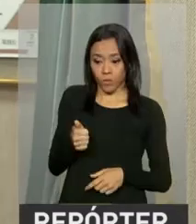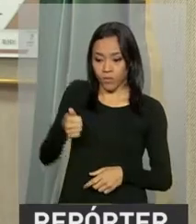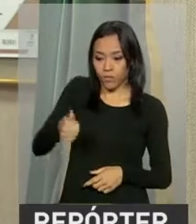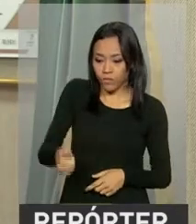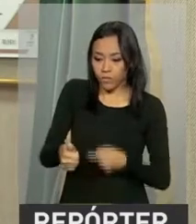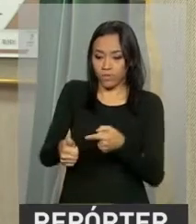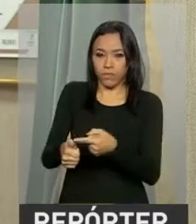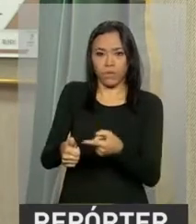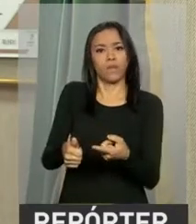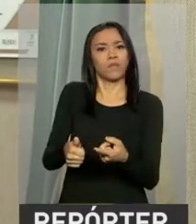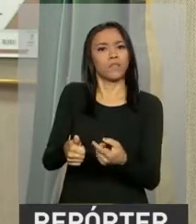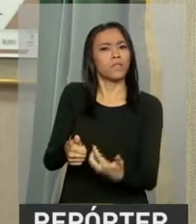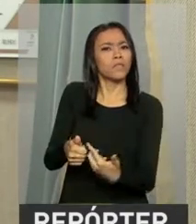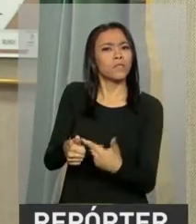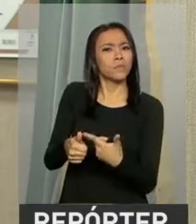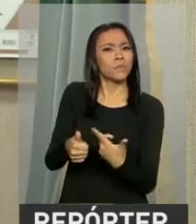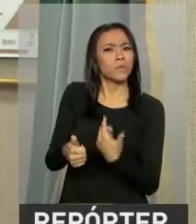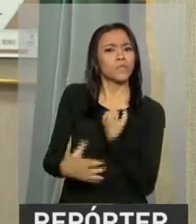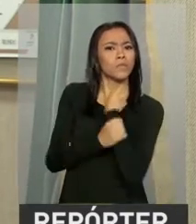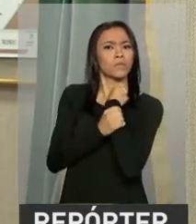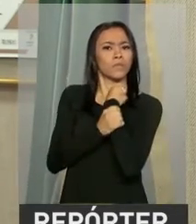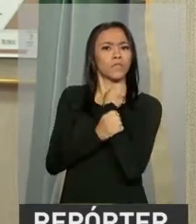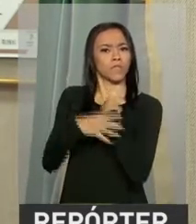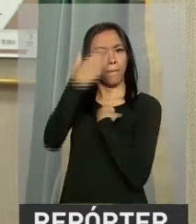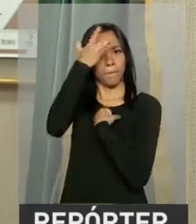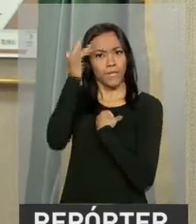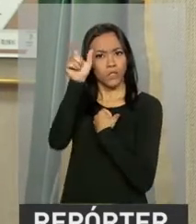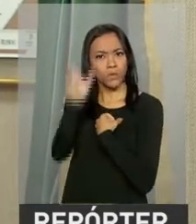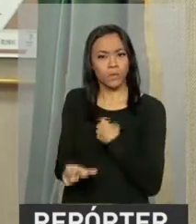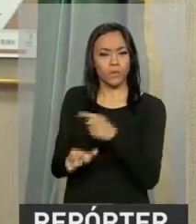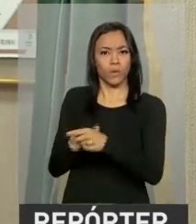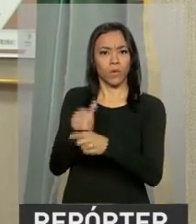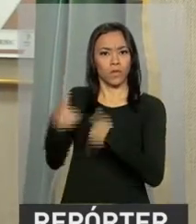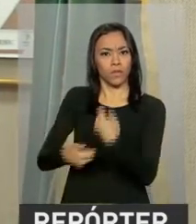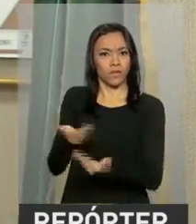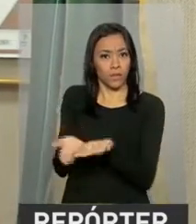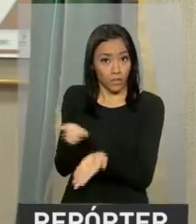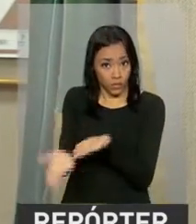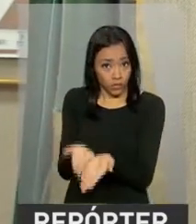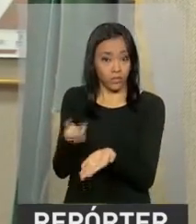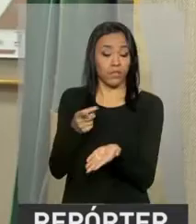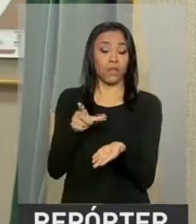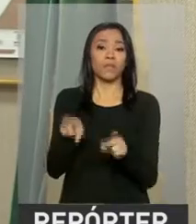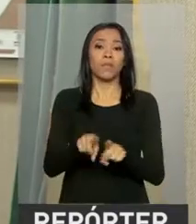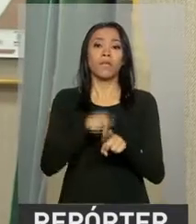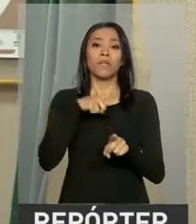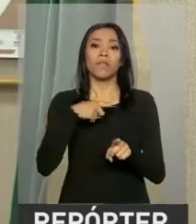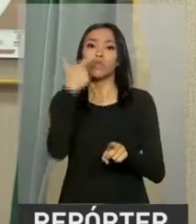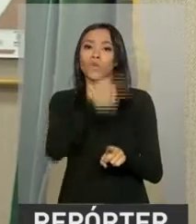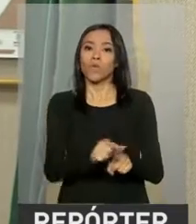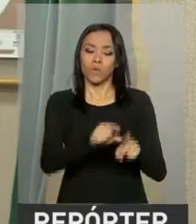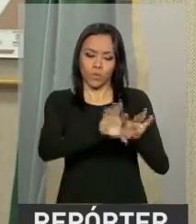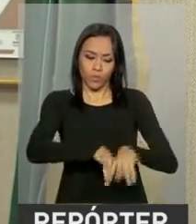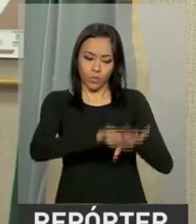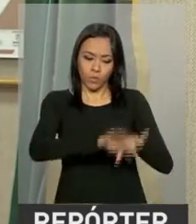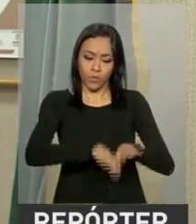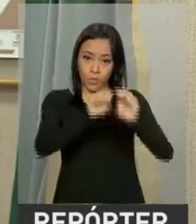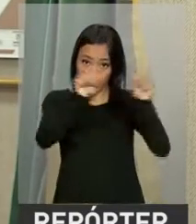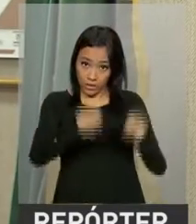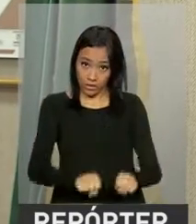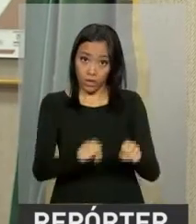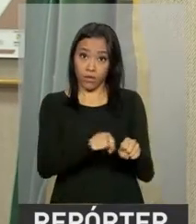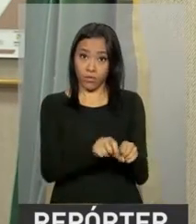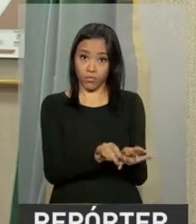nós temos segurança de que aquela pessoa que está sendo atendida e também porque temos o prontuário eletrônico que está a implantação